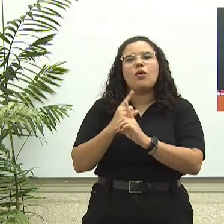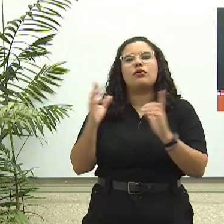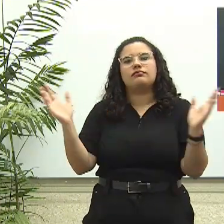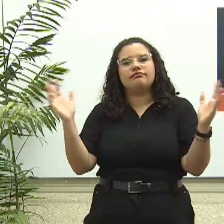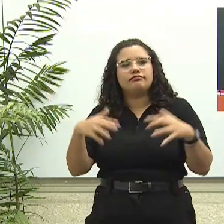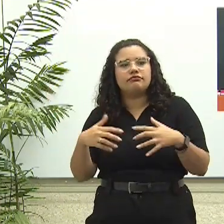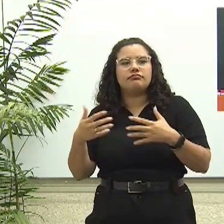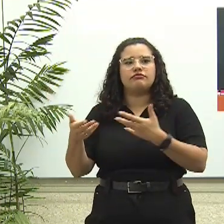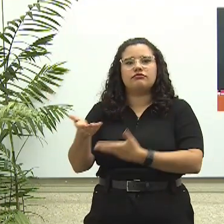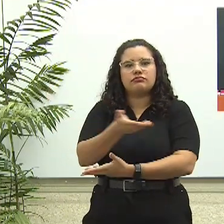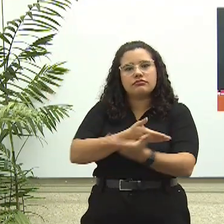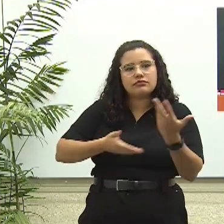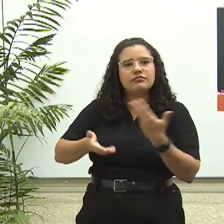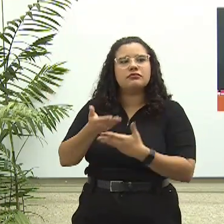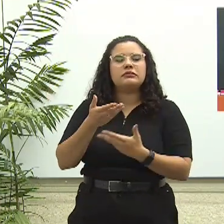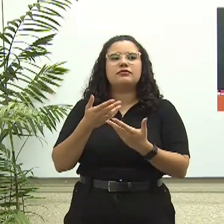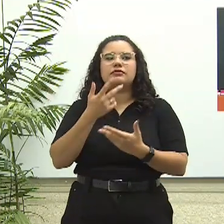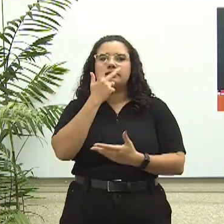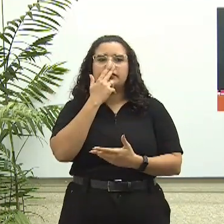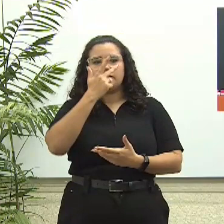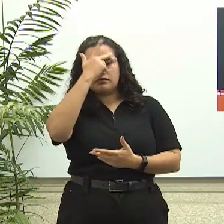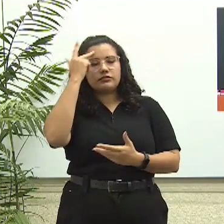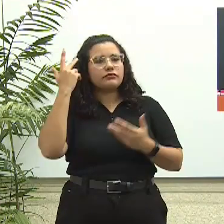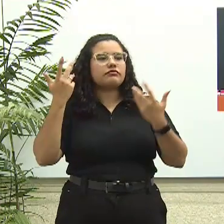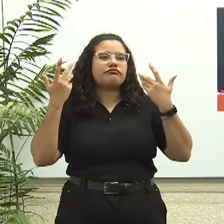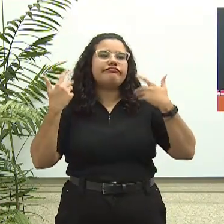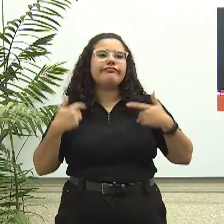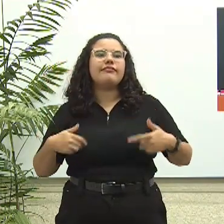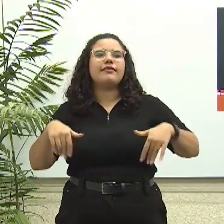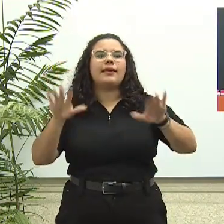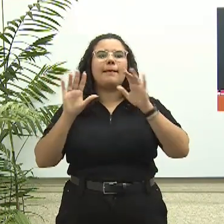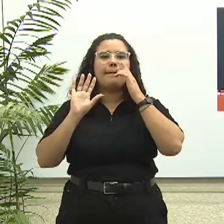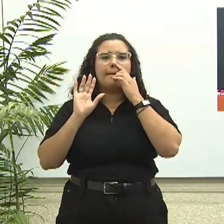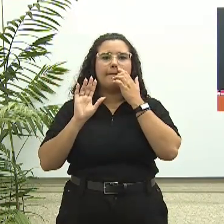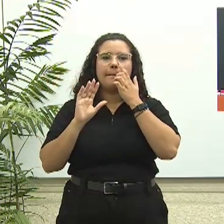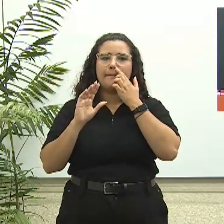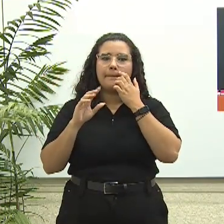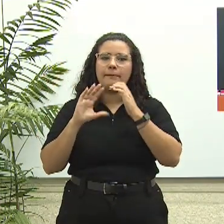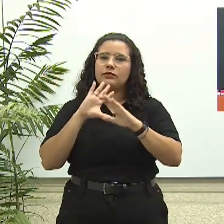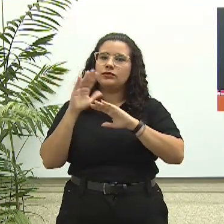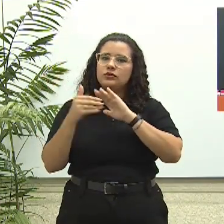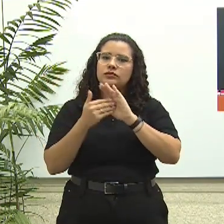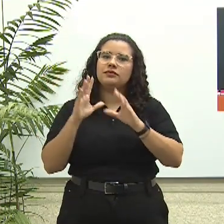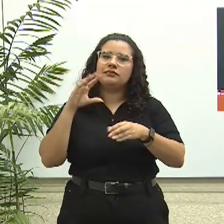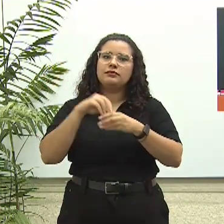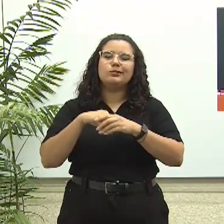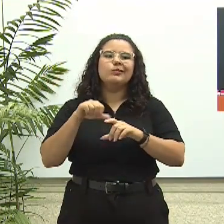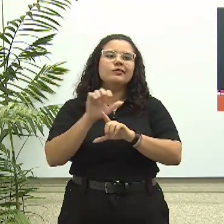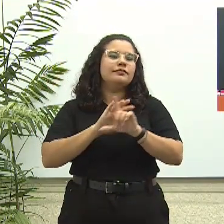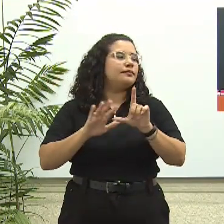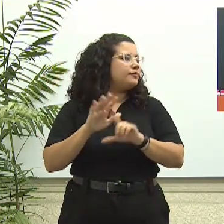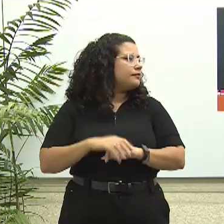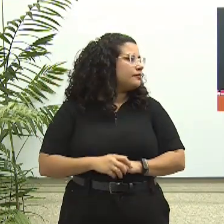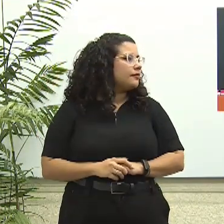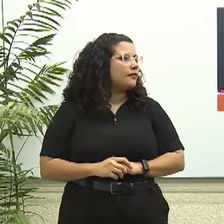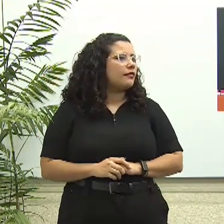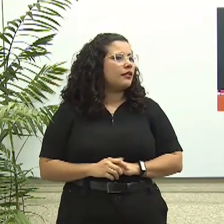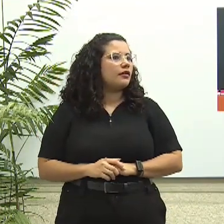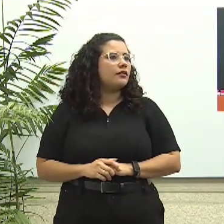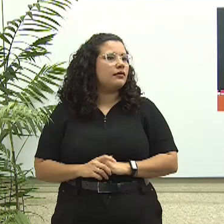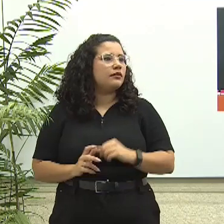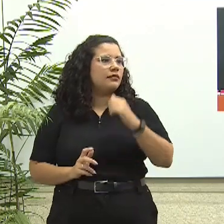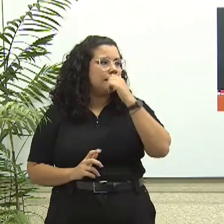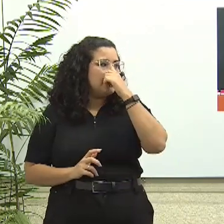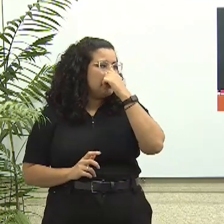a praça e elas foram entregando tudo para essas plataformas eu vou deixar não sei tenho 5 minutos tem